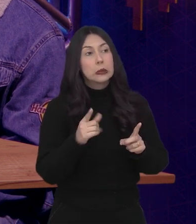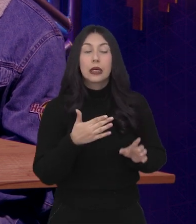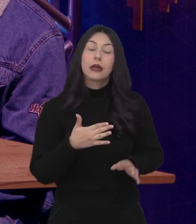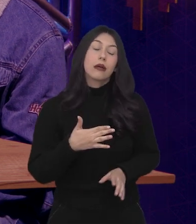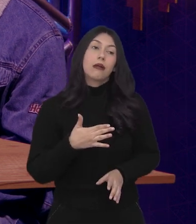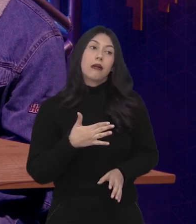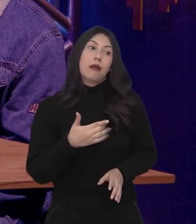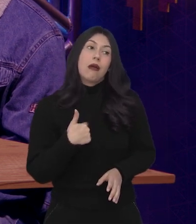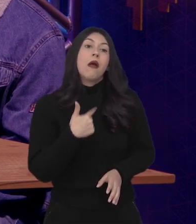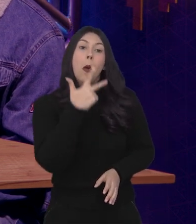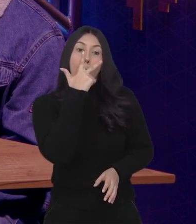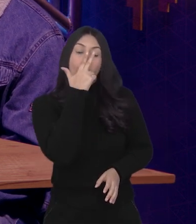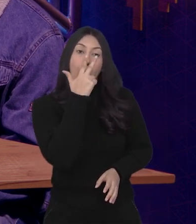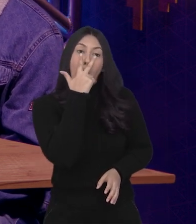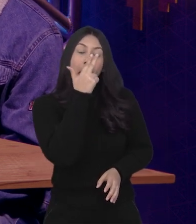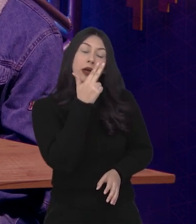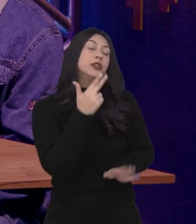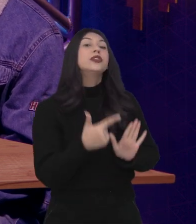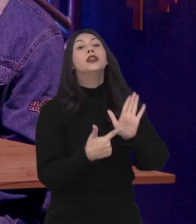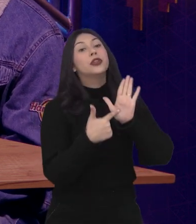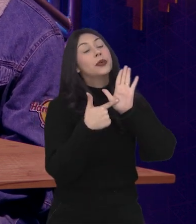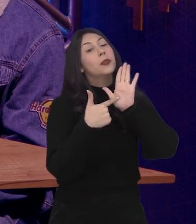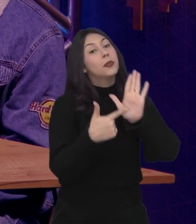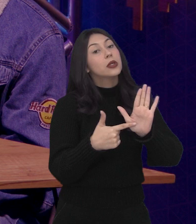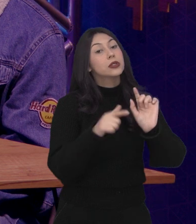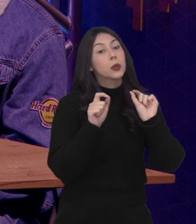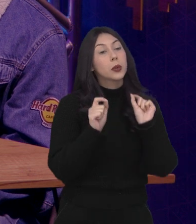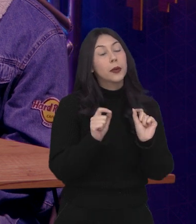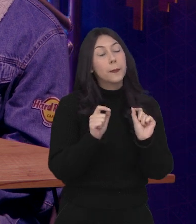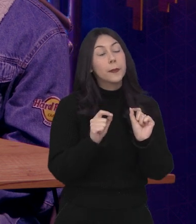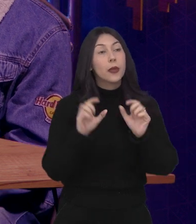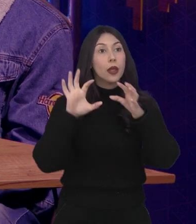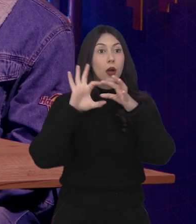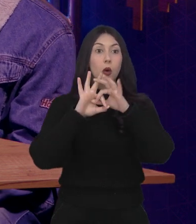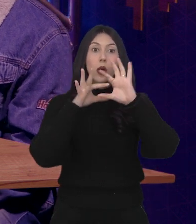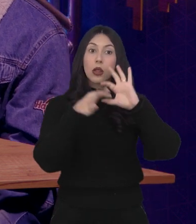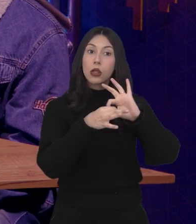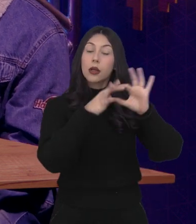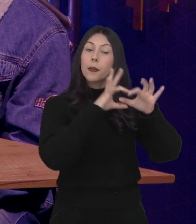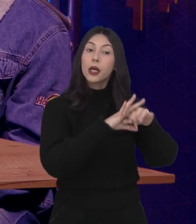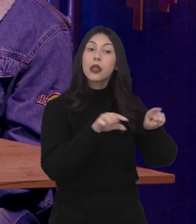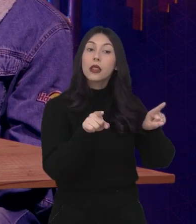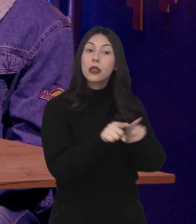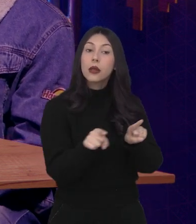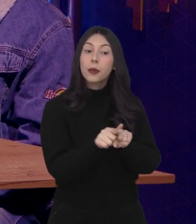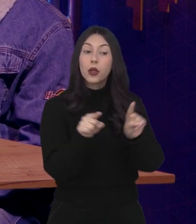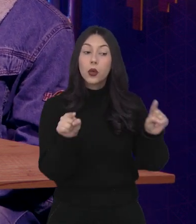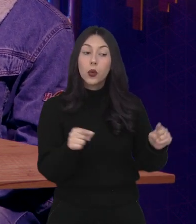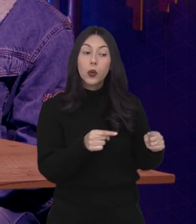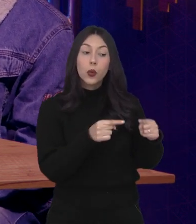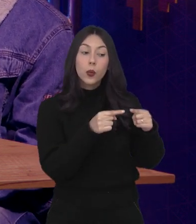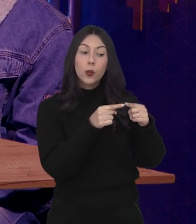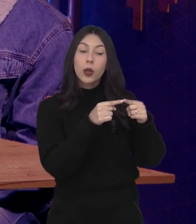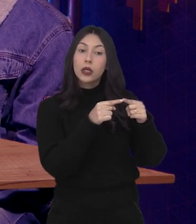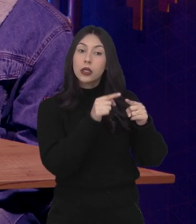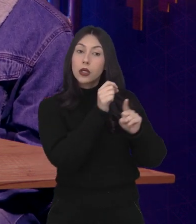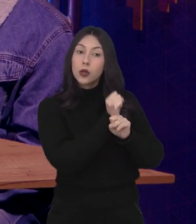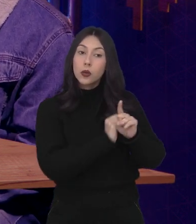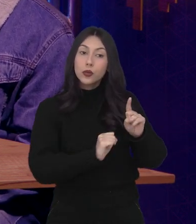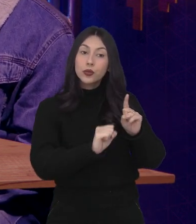que serve também para a gente ver o quanto as Olimpíadas, ela também está relacionada